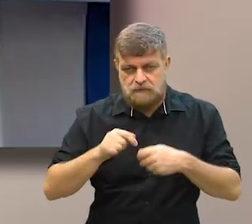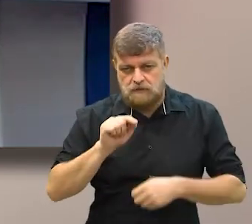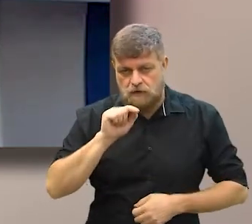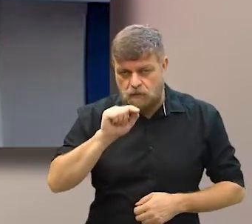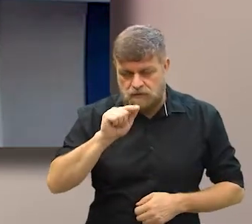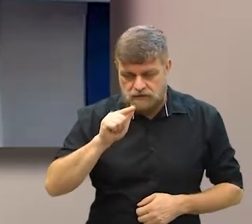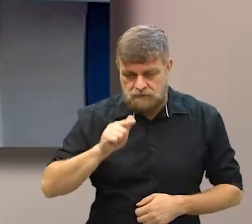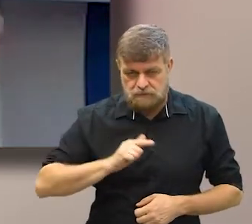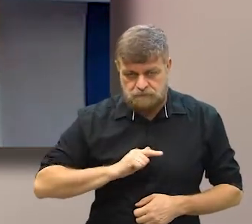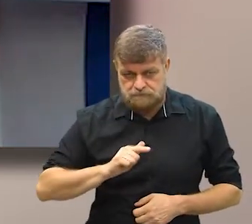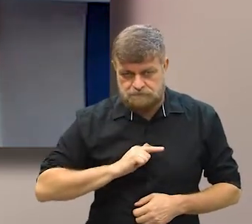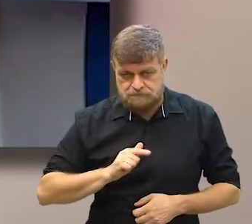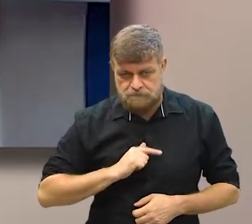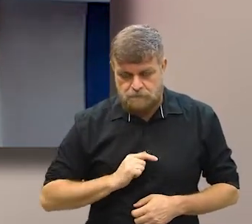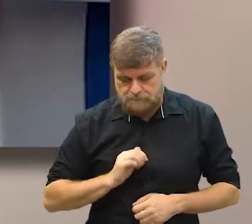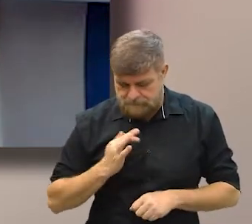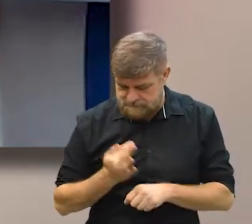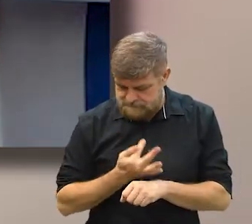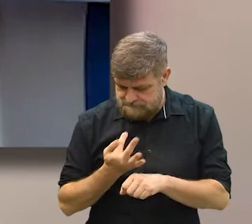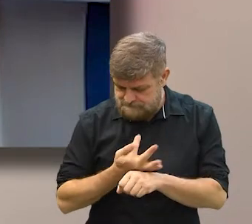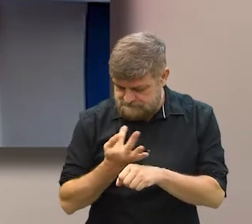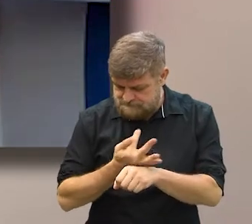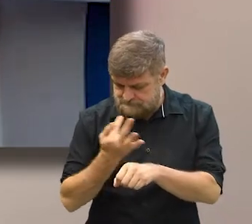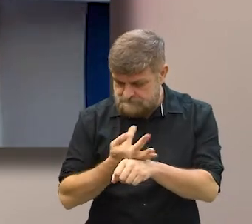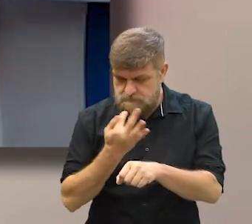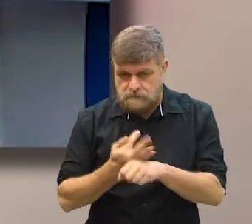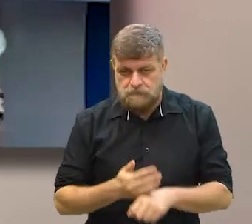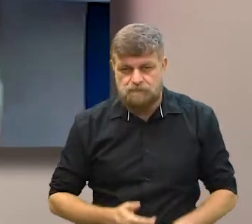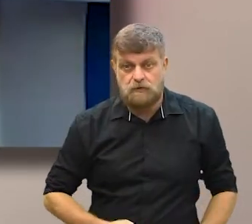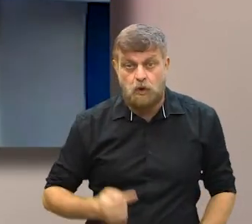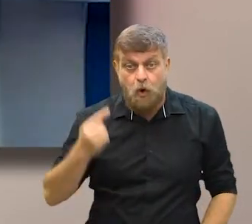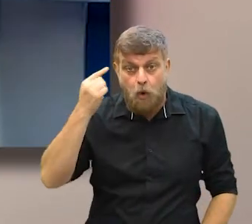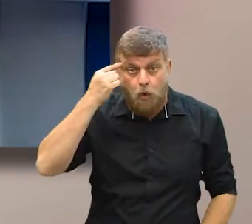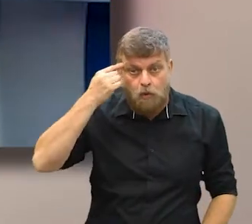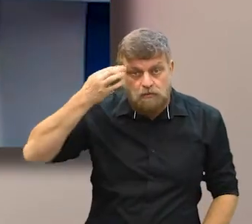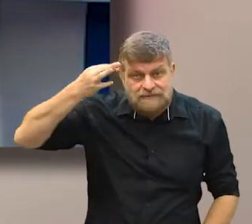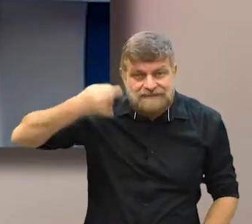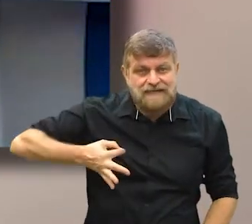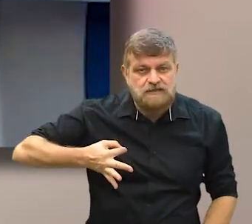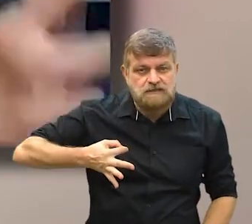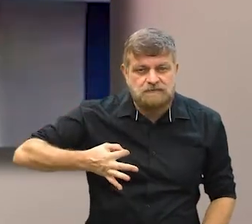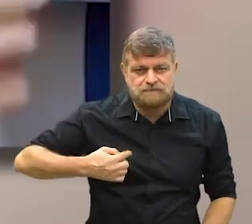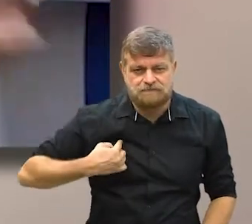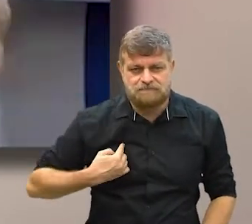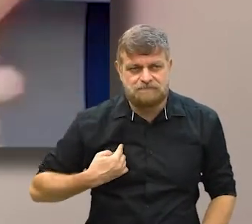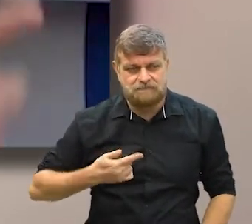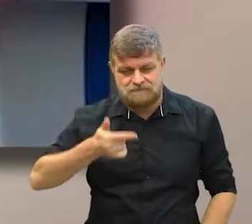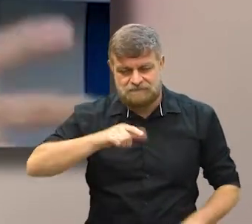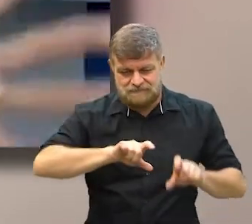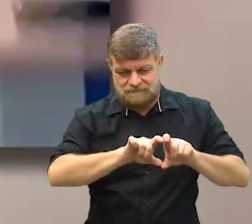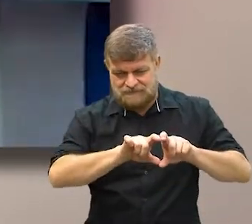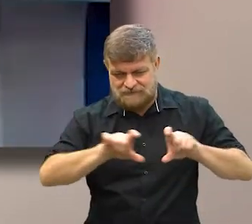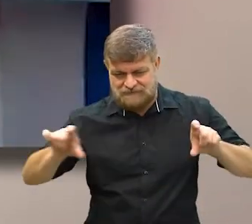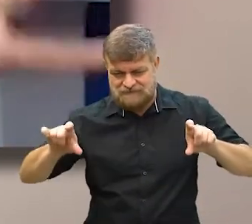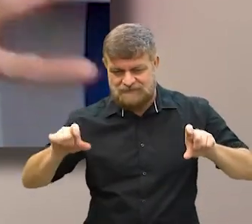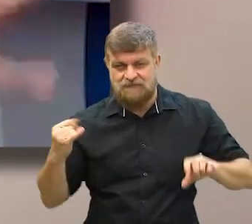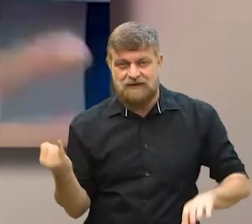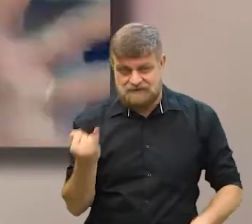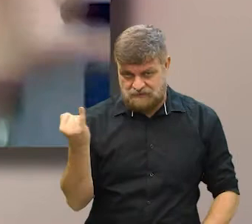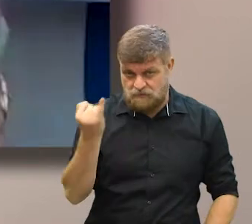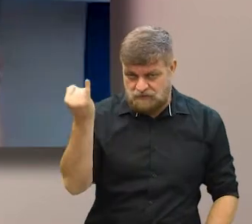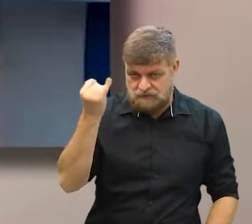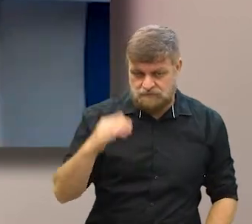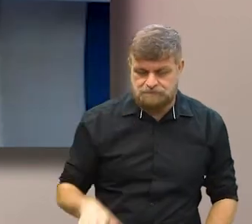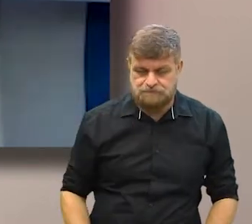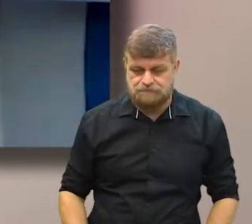precisa colocar um esforço consciente. Eu vou repetir essa frase que eu acho muito